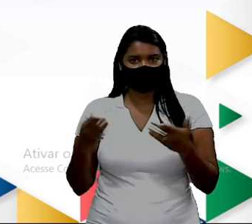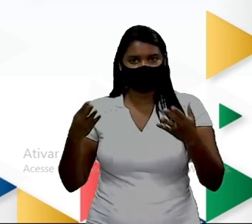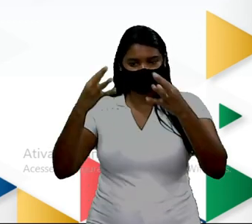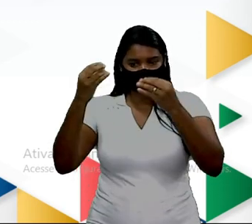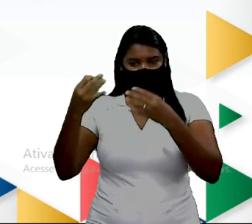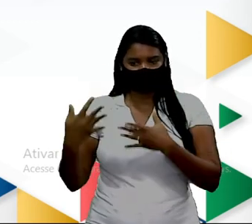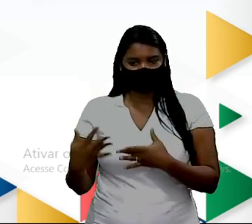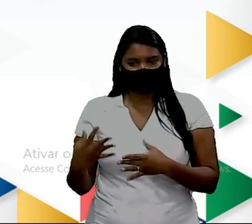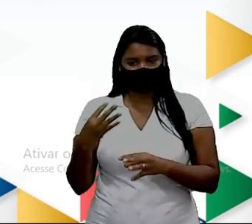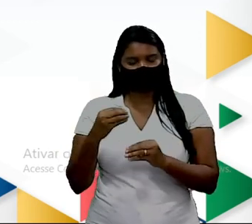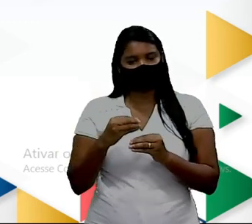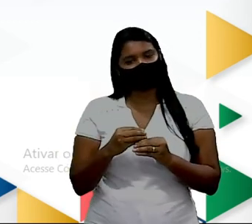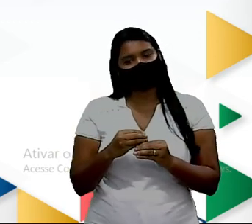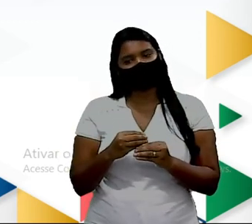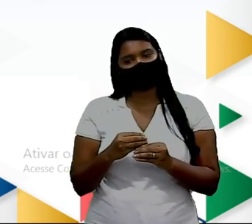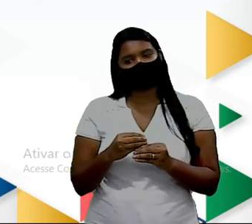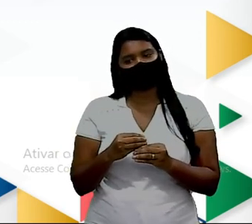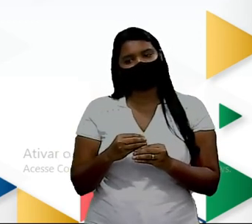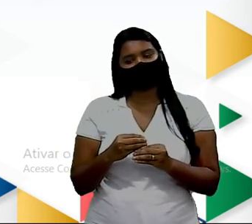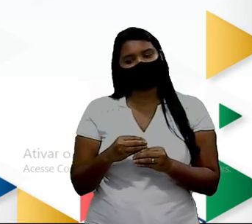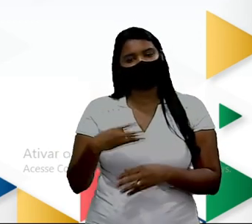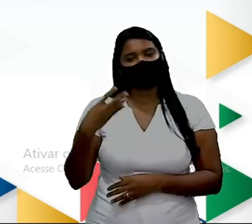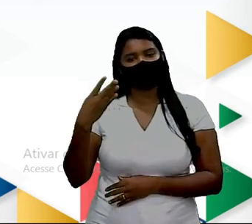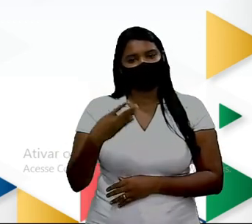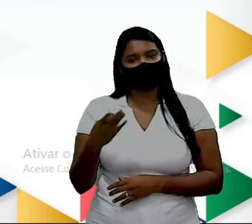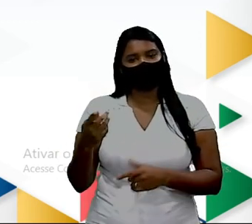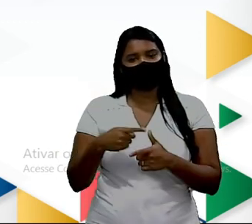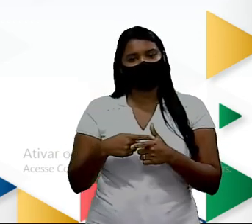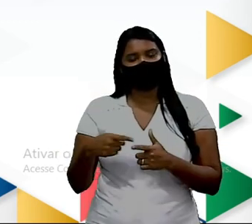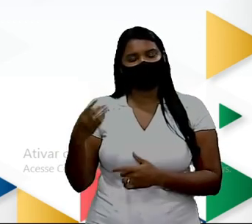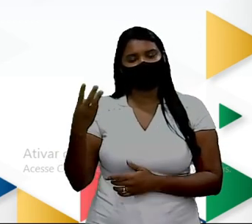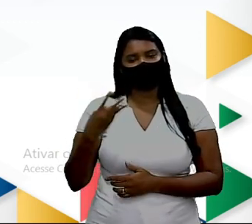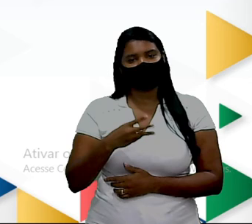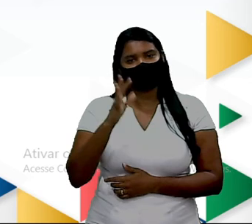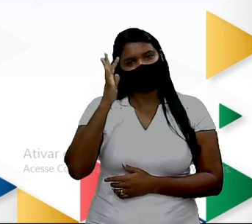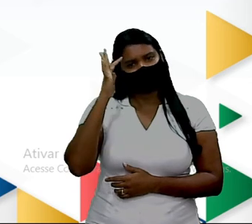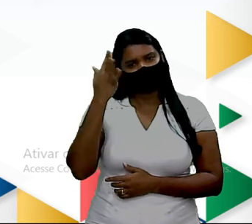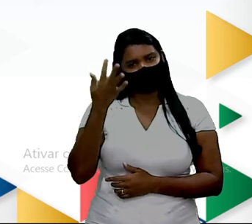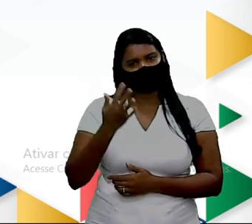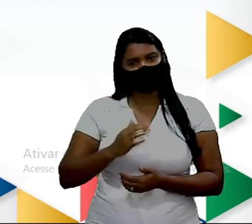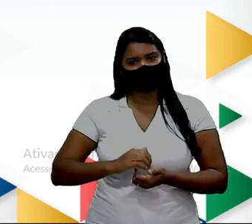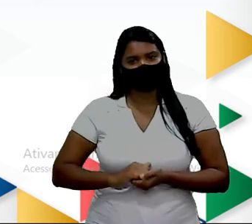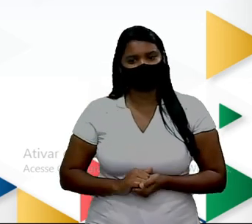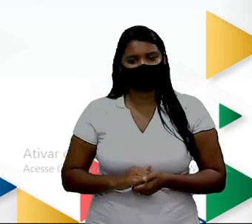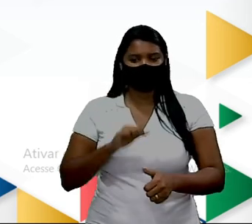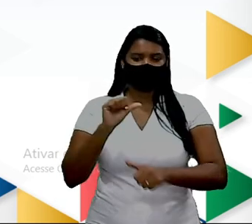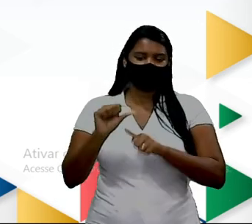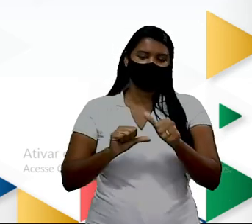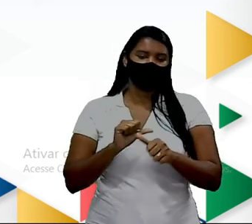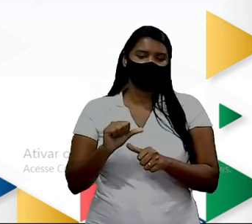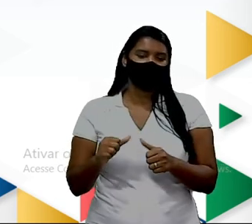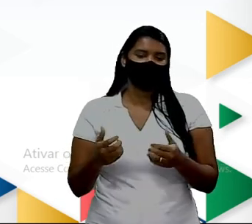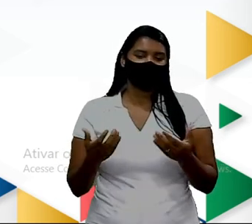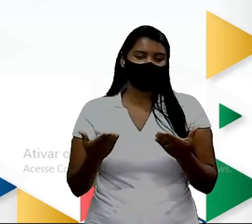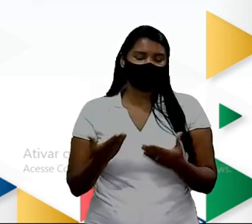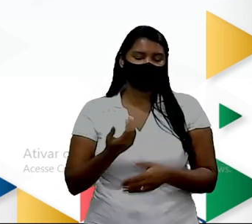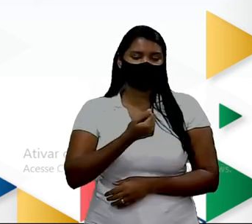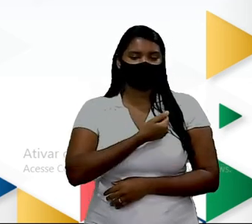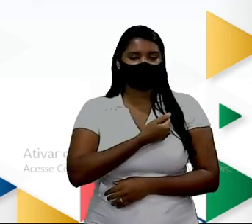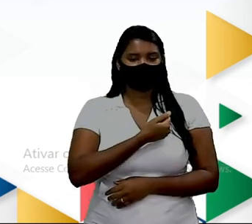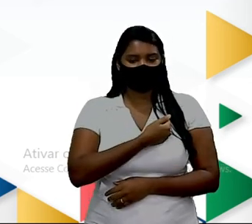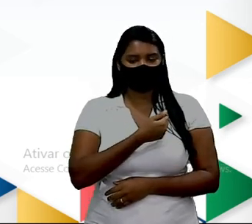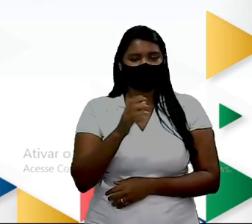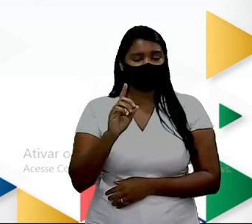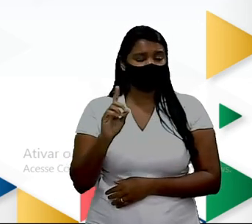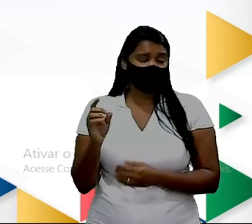x igual a 4 dividido por 3. Tem como resolver, professor? Vai transformar isso em um número decimal,